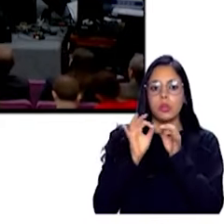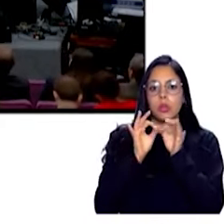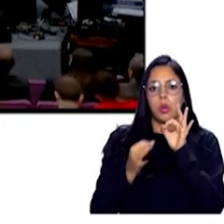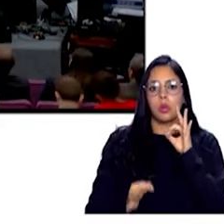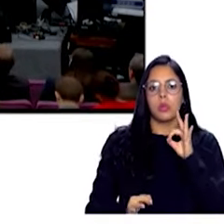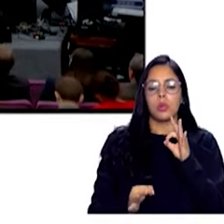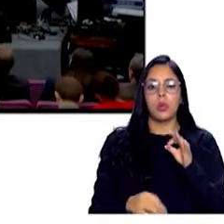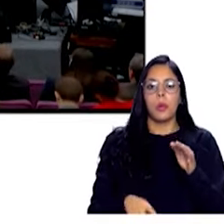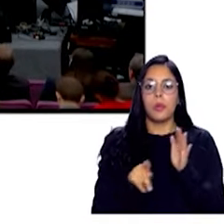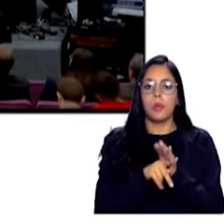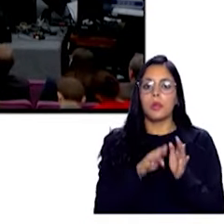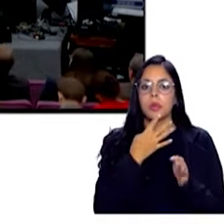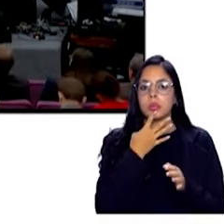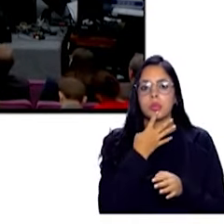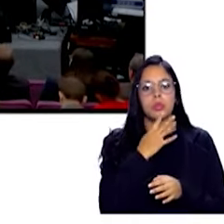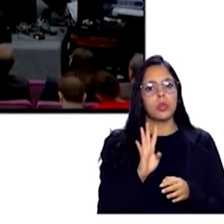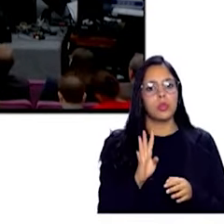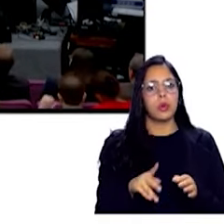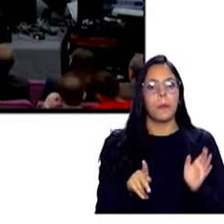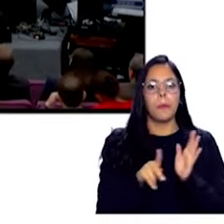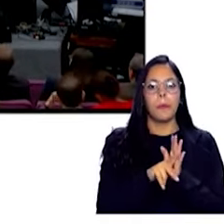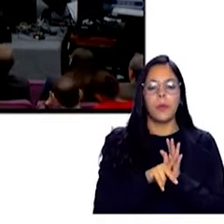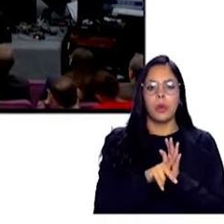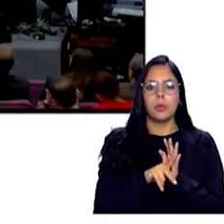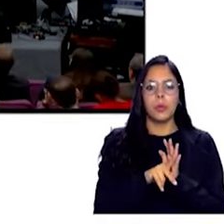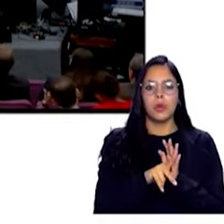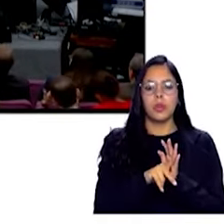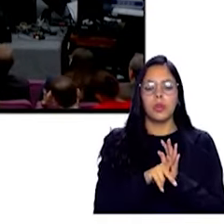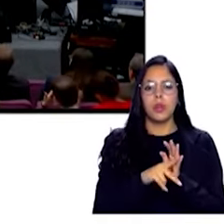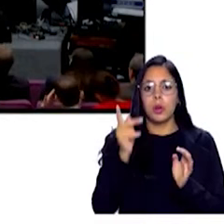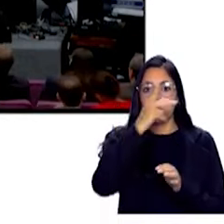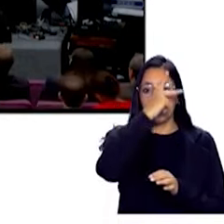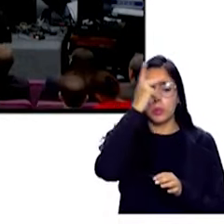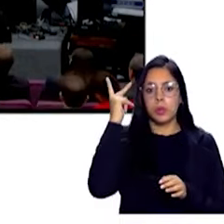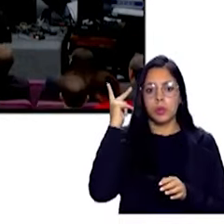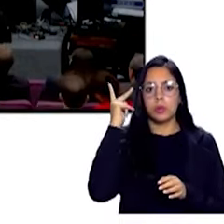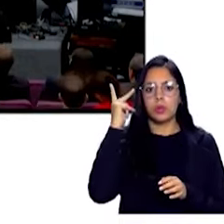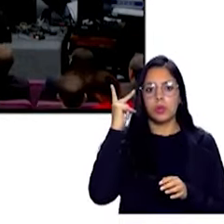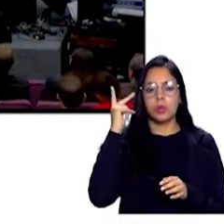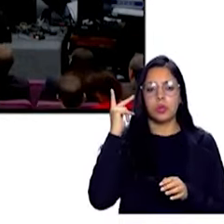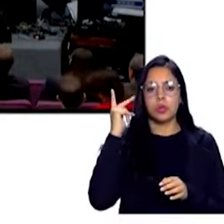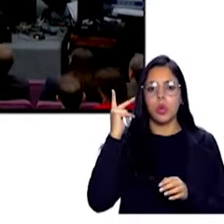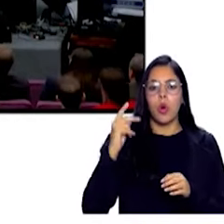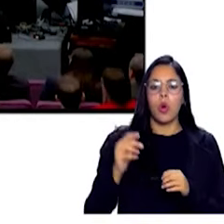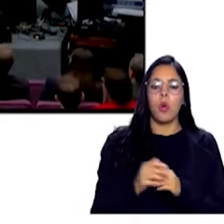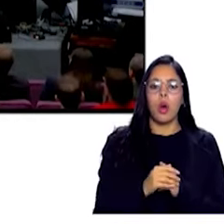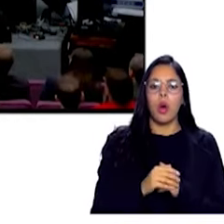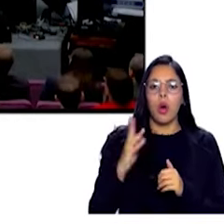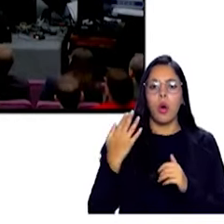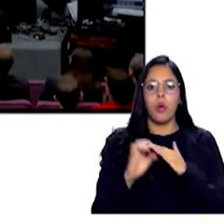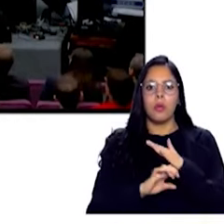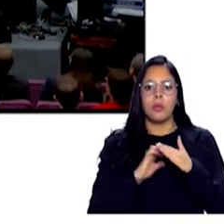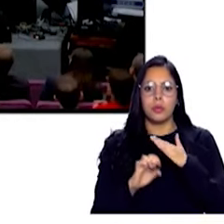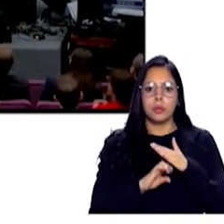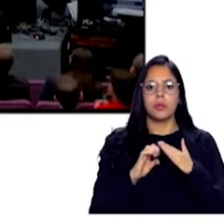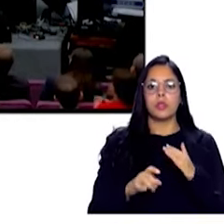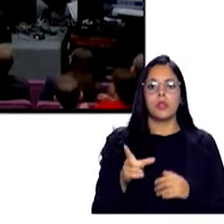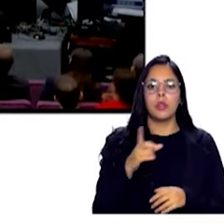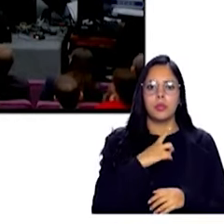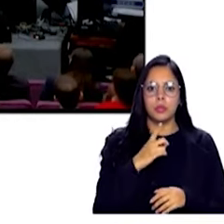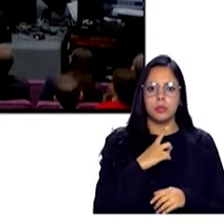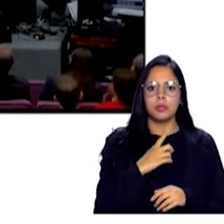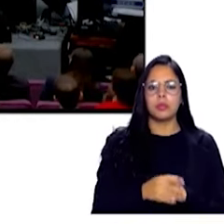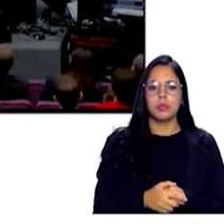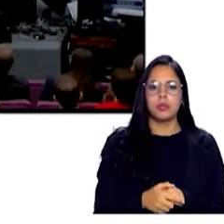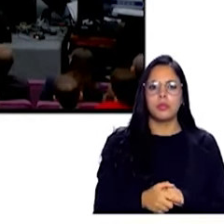bagaglio Della cultura giuridica dei valori giuridici di un certo ordinamento soprattutto dei suoi giudici si fa